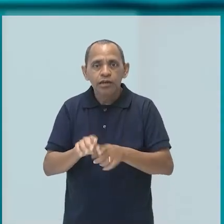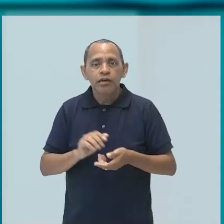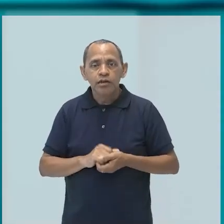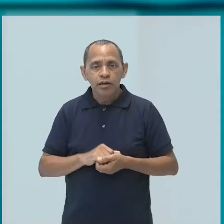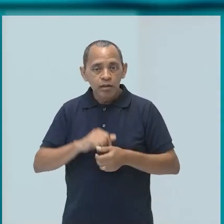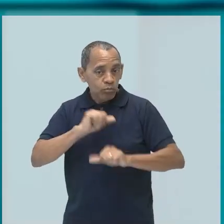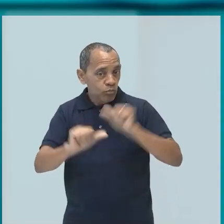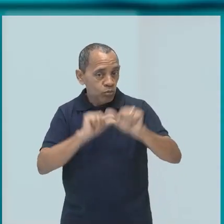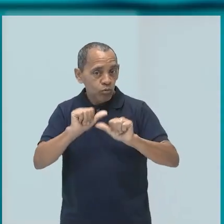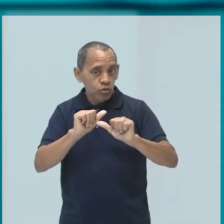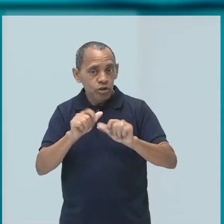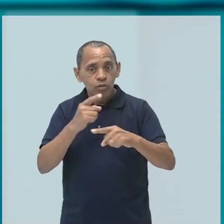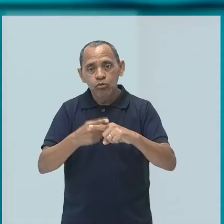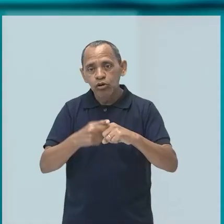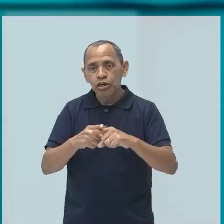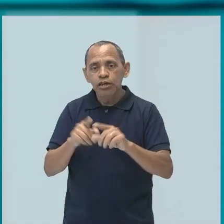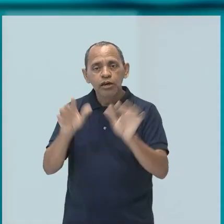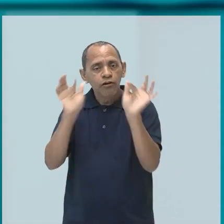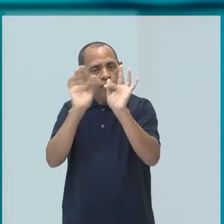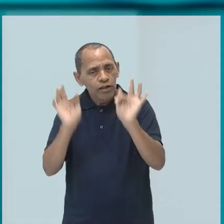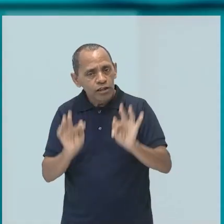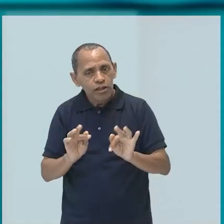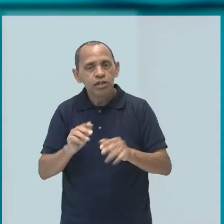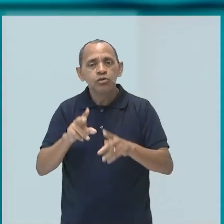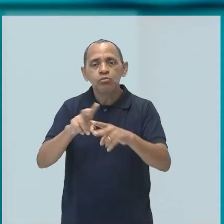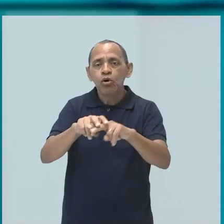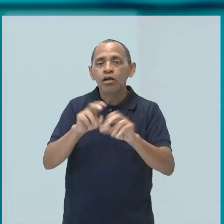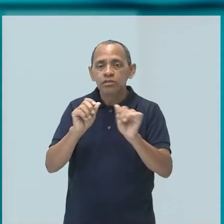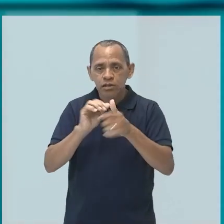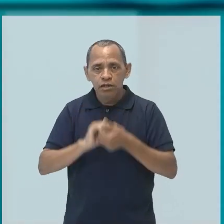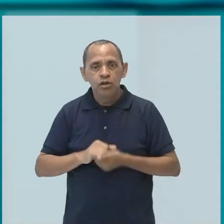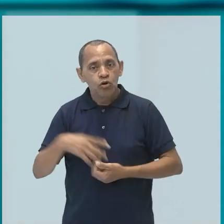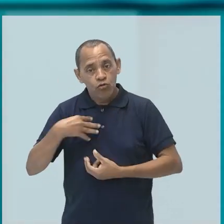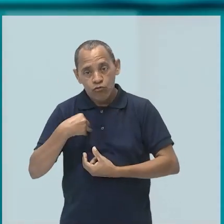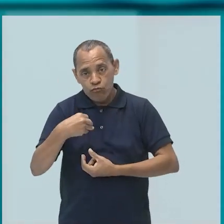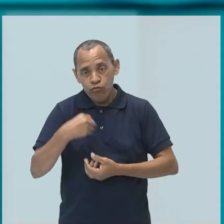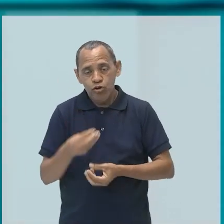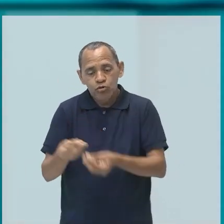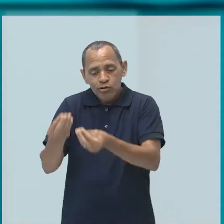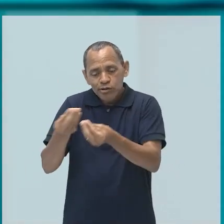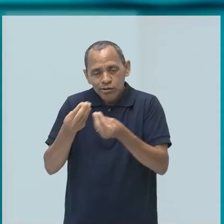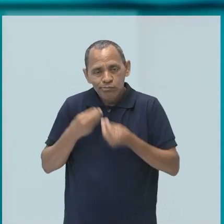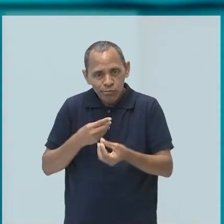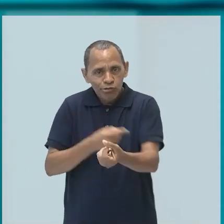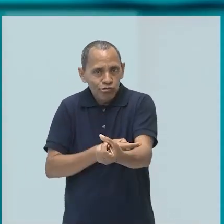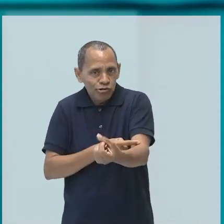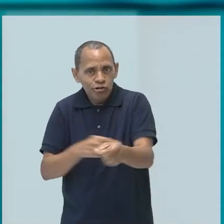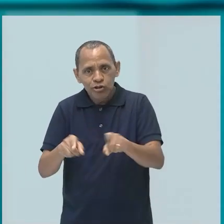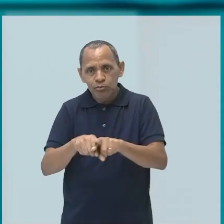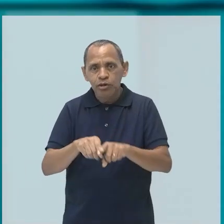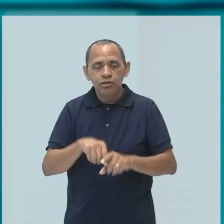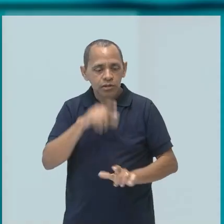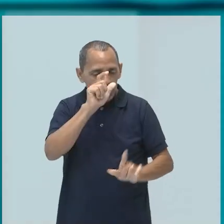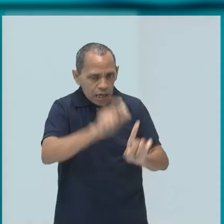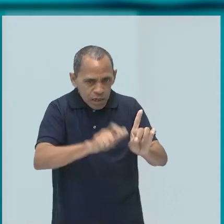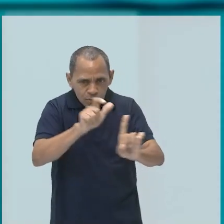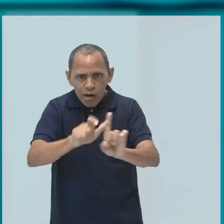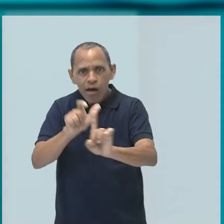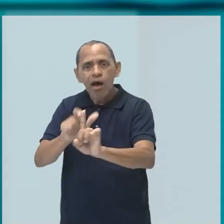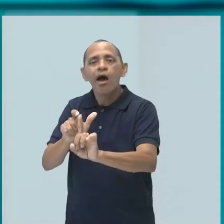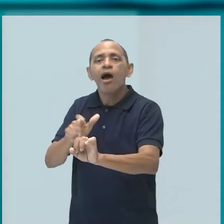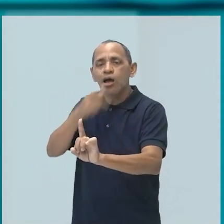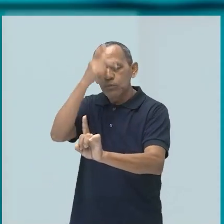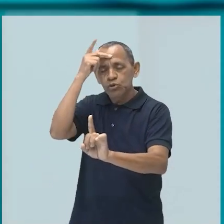que, articulada essa trilha sonora, a ação dos personagens ali, as pessoas que participaram,